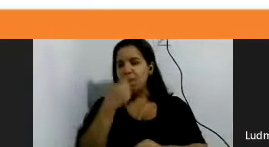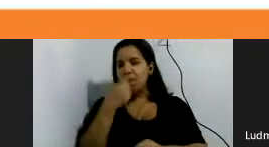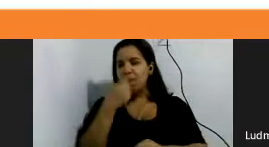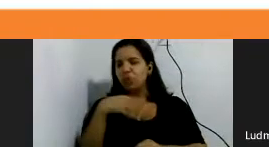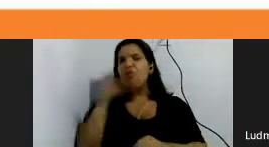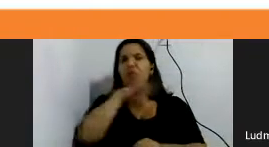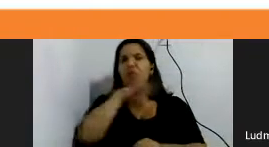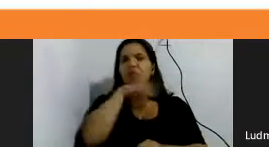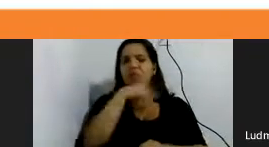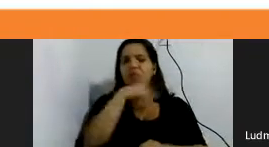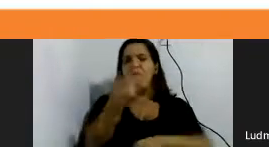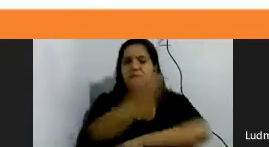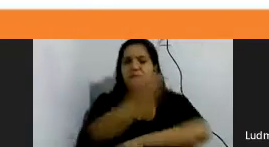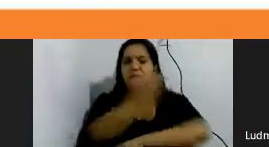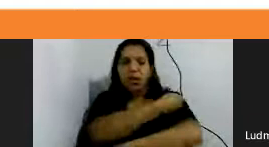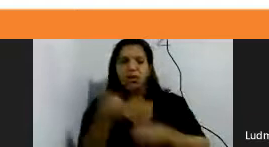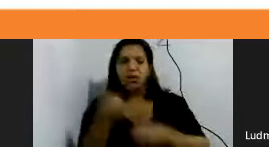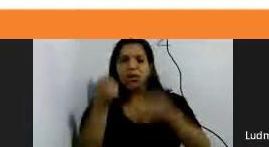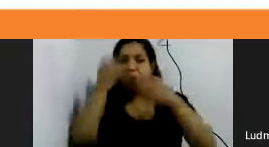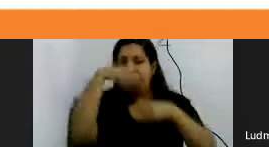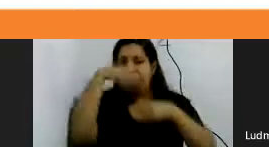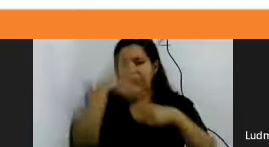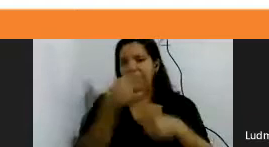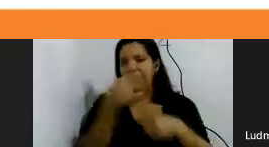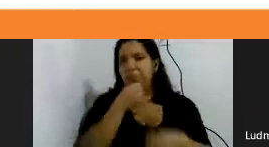animal, vacina antigripal,